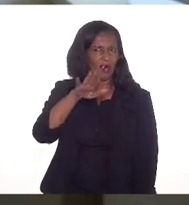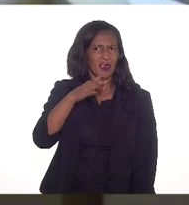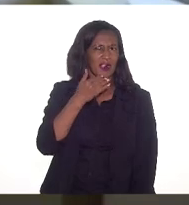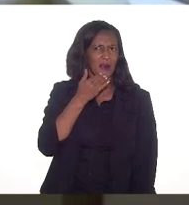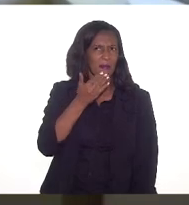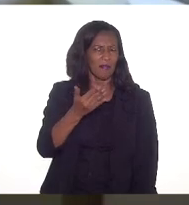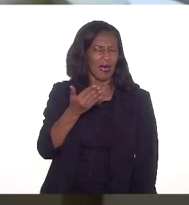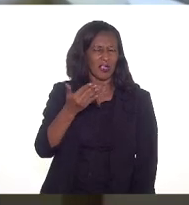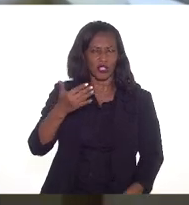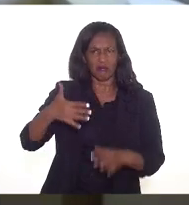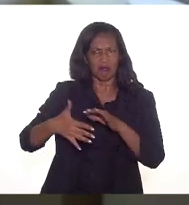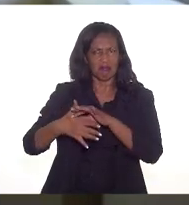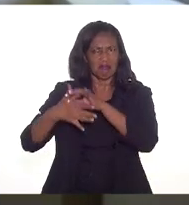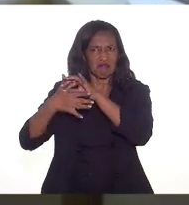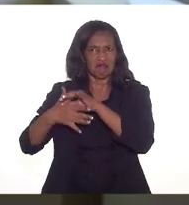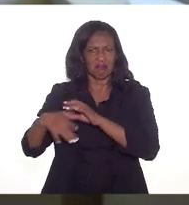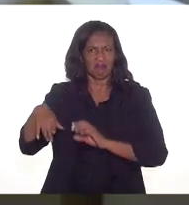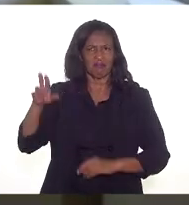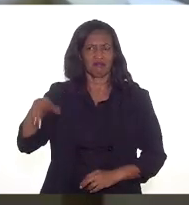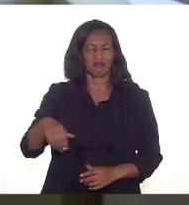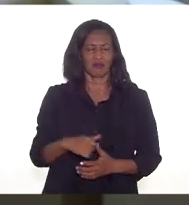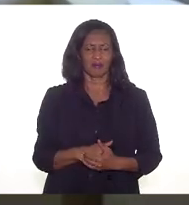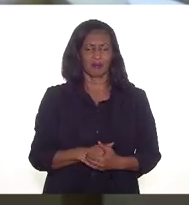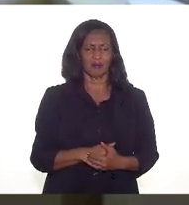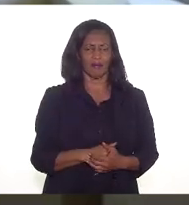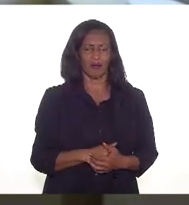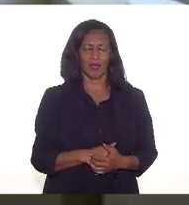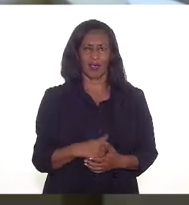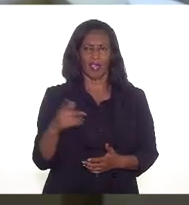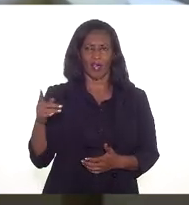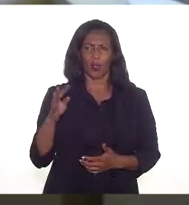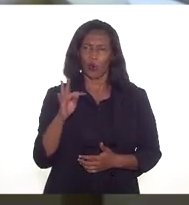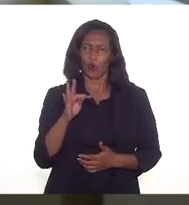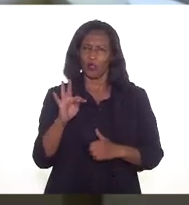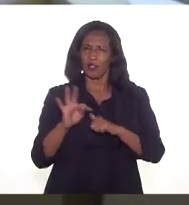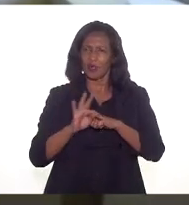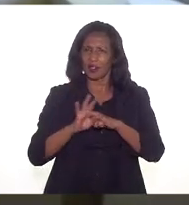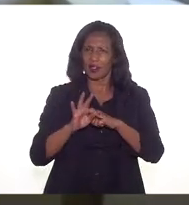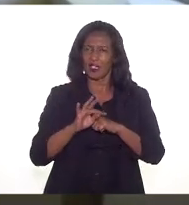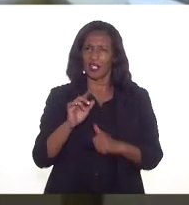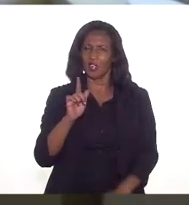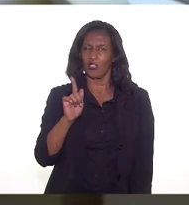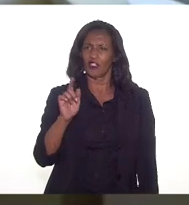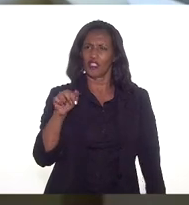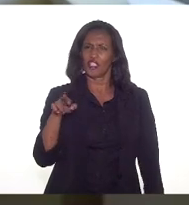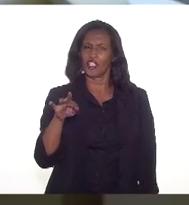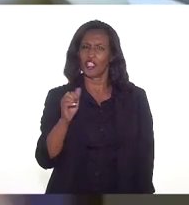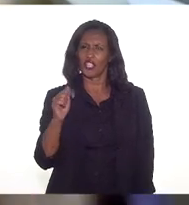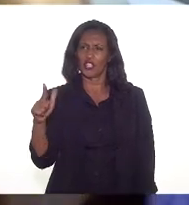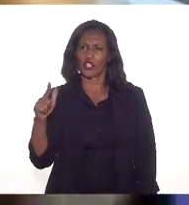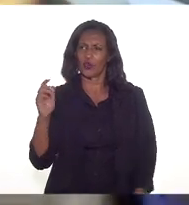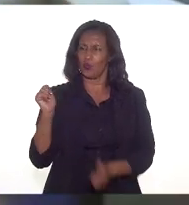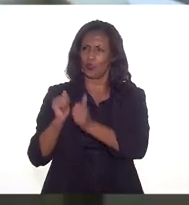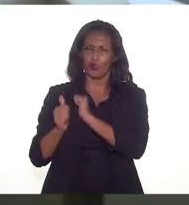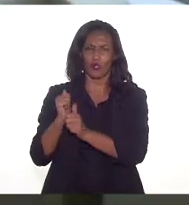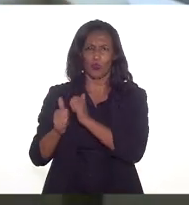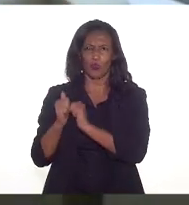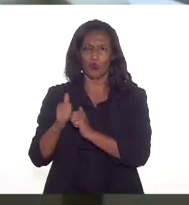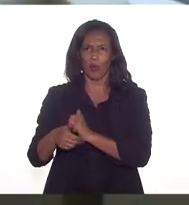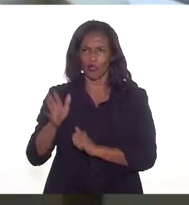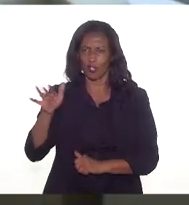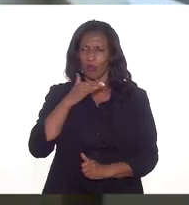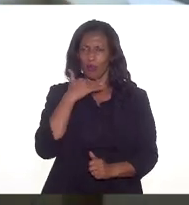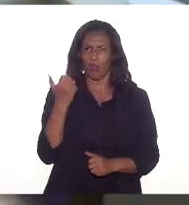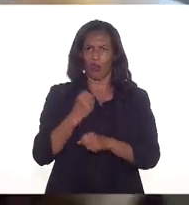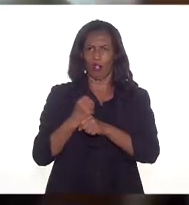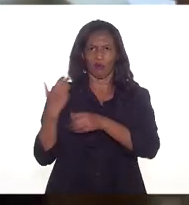tem preferência, que é o critério do técnico Gentil Cardoso, de futebol, que já faleceu há muitos